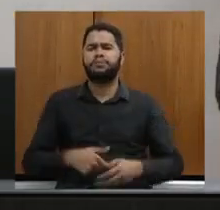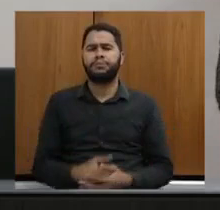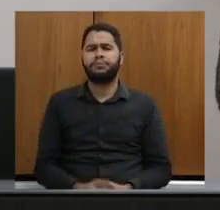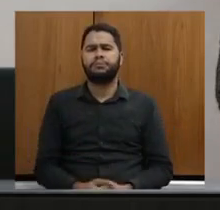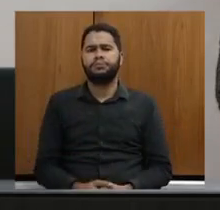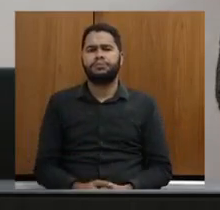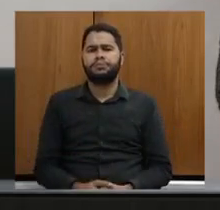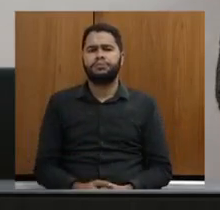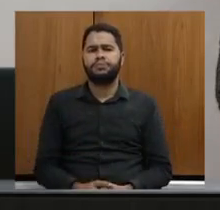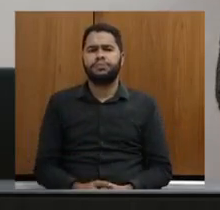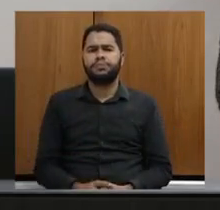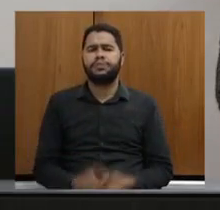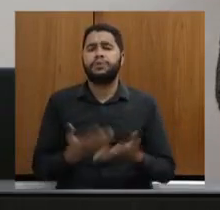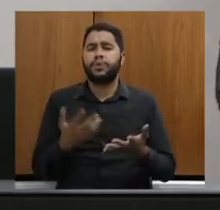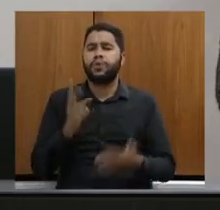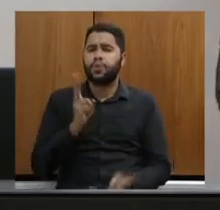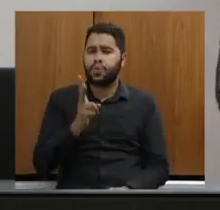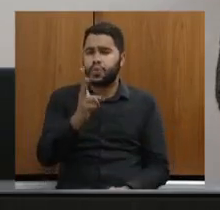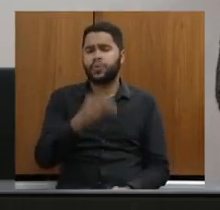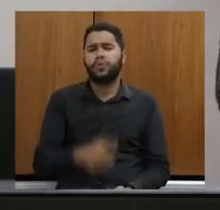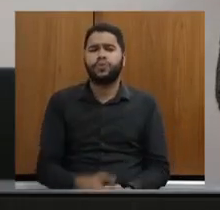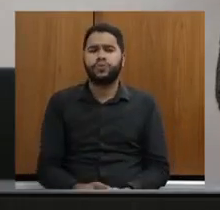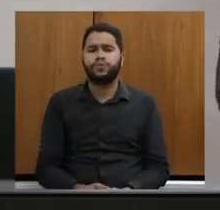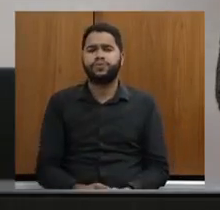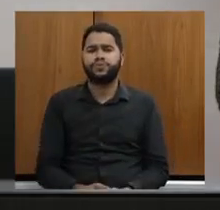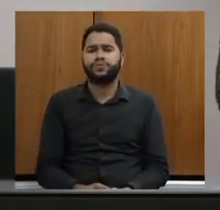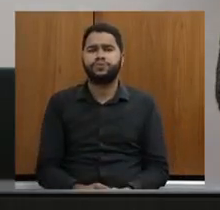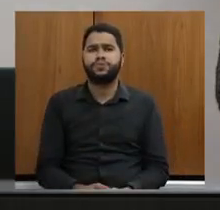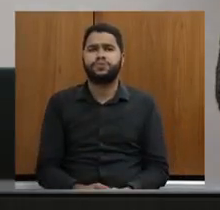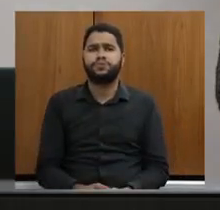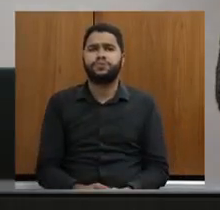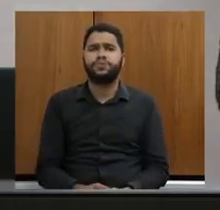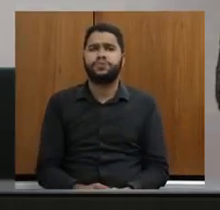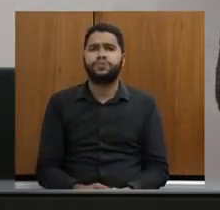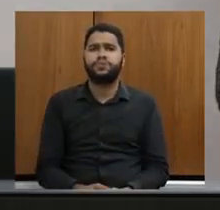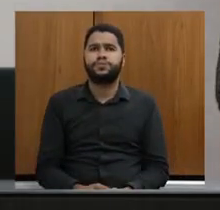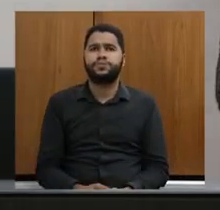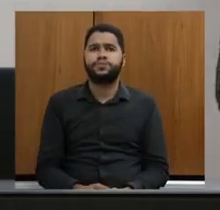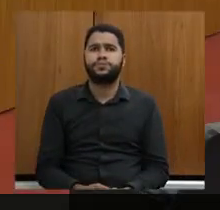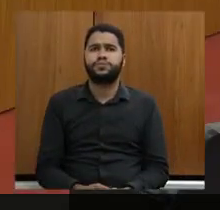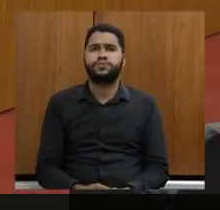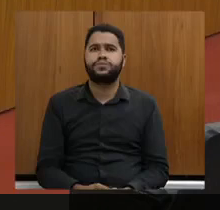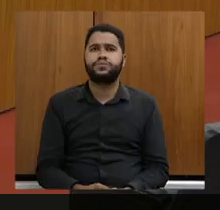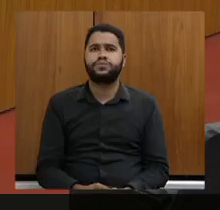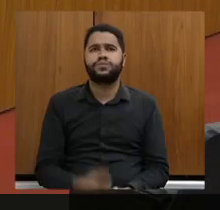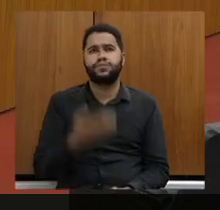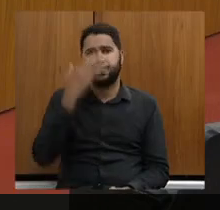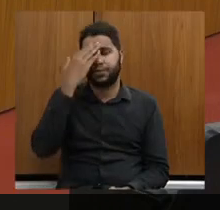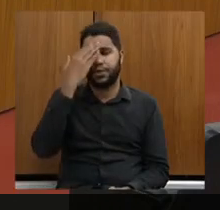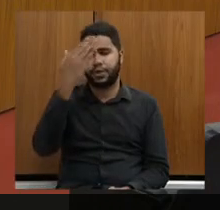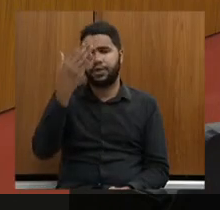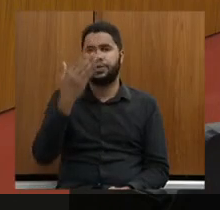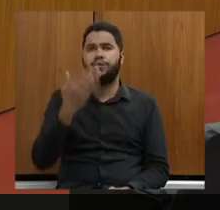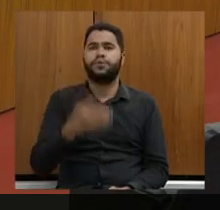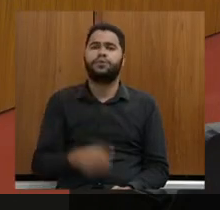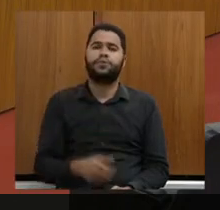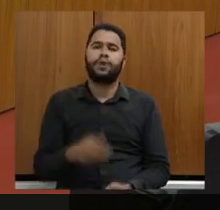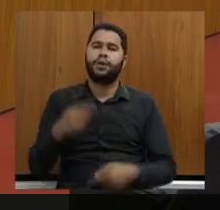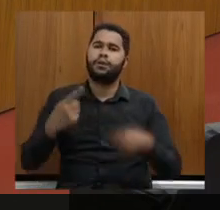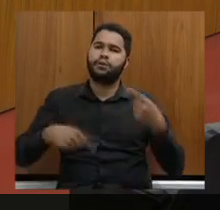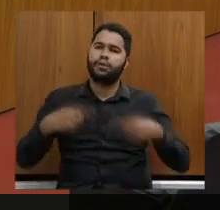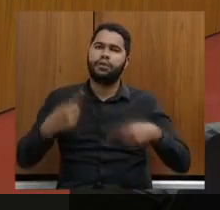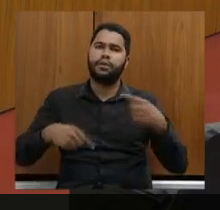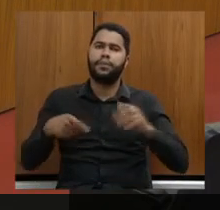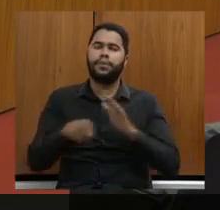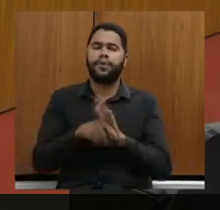vamos dando sequência Ok obrigado você né você terminou a Nanda agradeço ótimo Essa foi a ideia desse